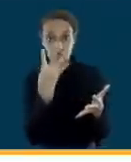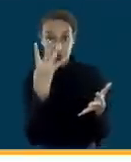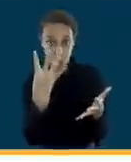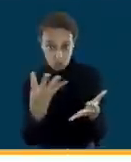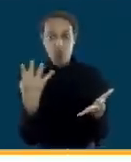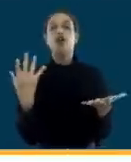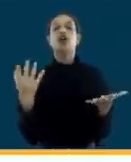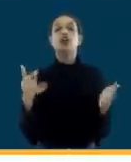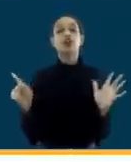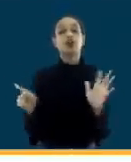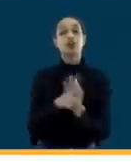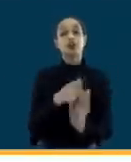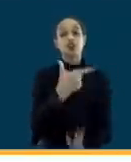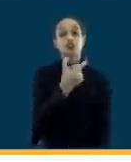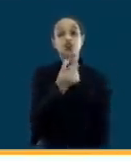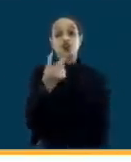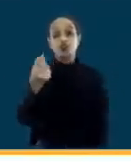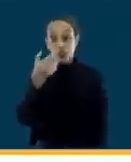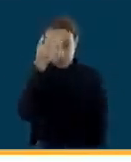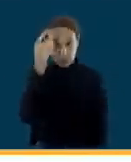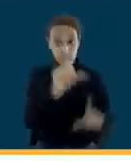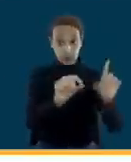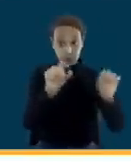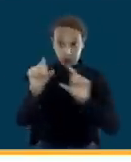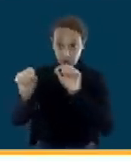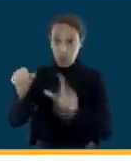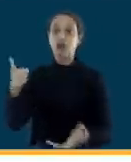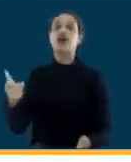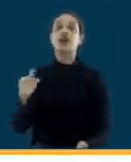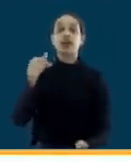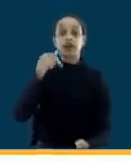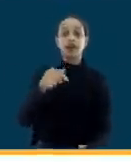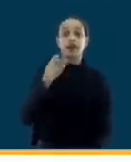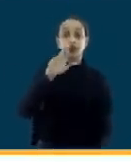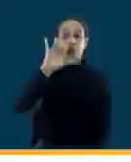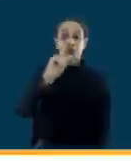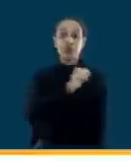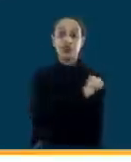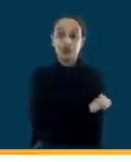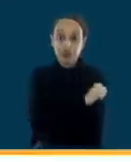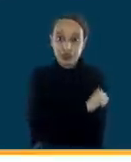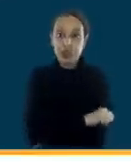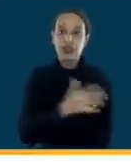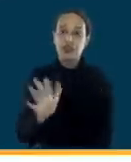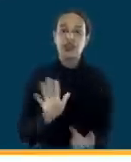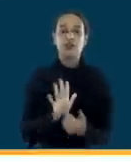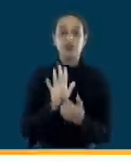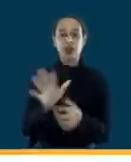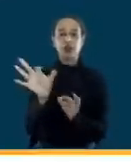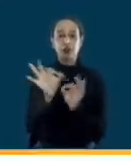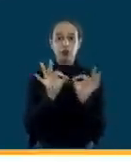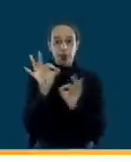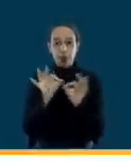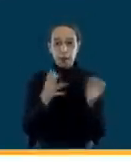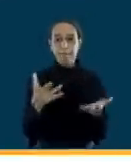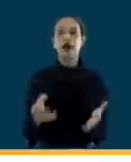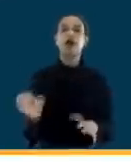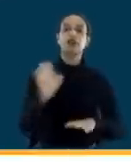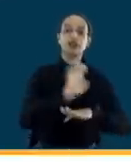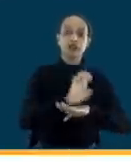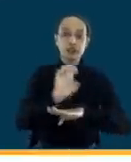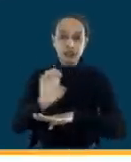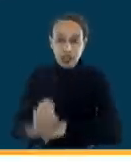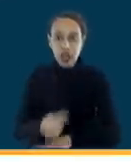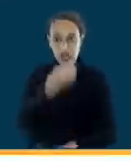Estado do Rio de Janeiro, que seguiram critérios de representatividade regional, de municípios, de territórios, de equilíbrio entre a participação